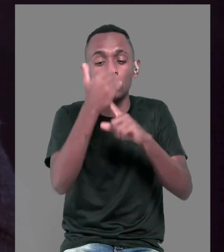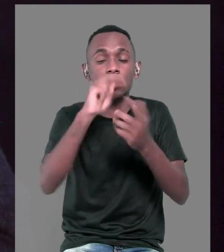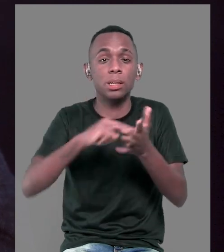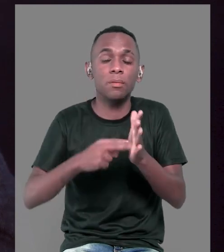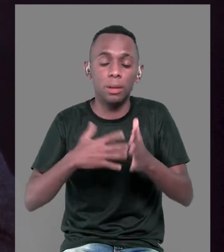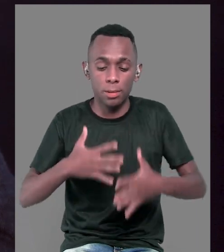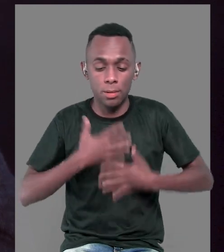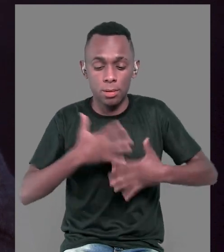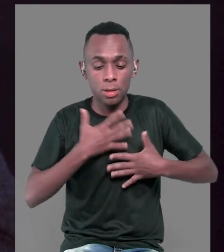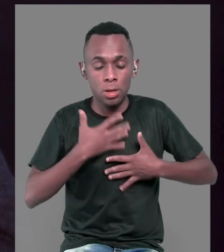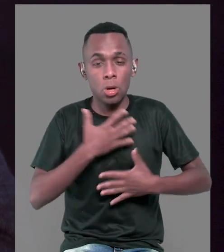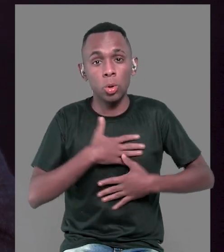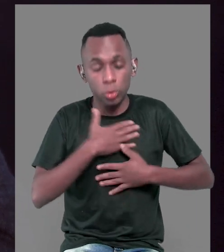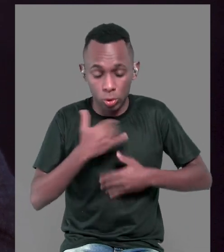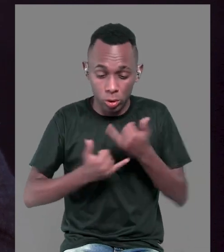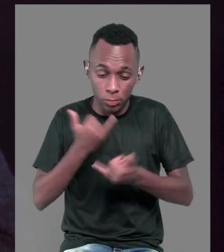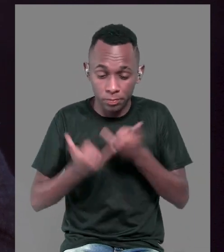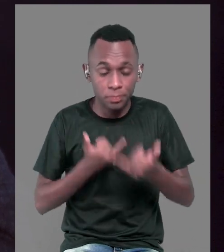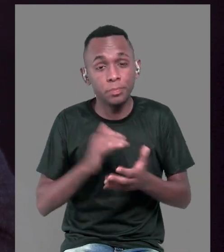O discurso jornalístico,